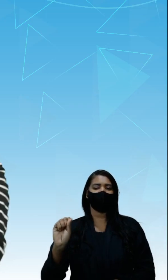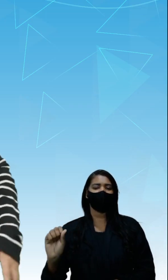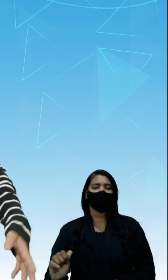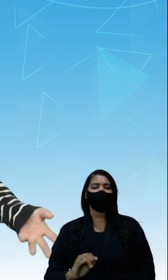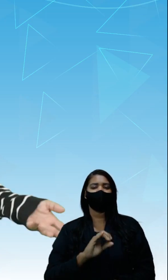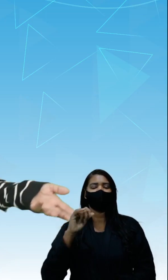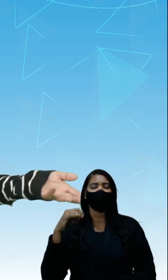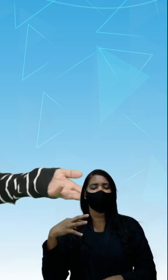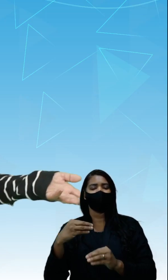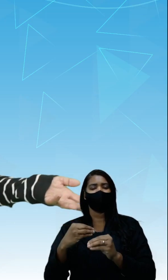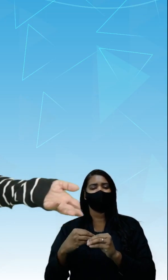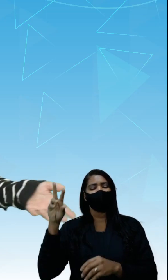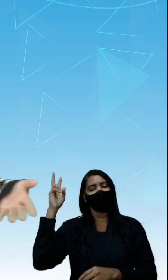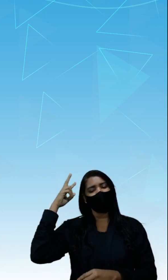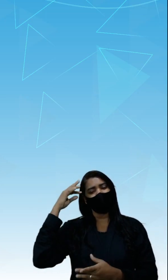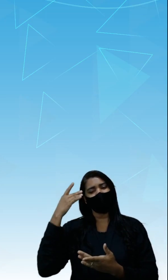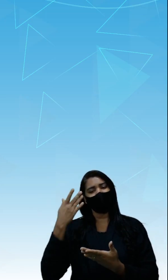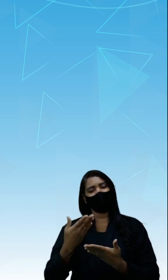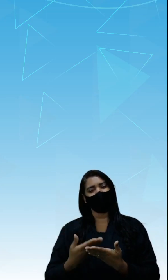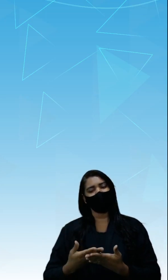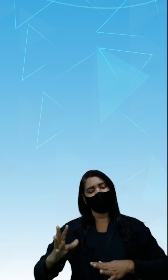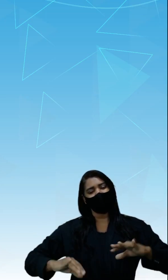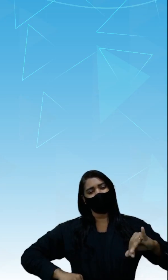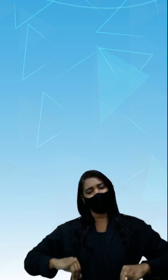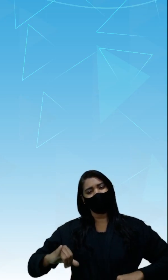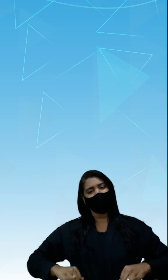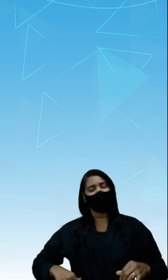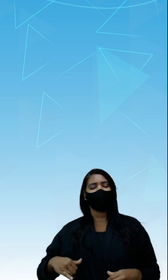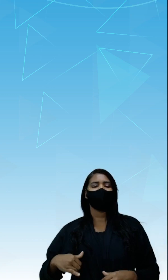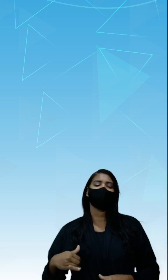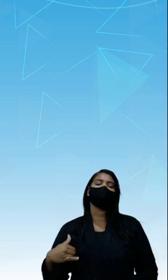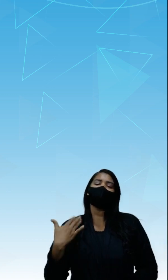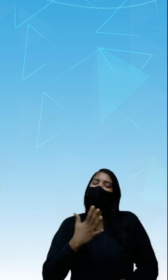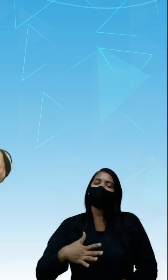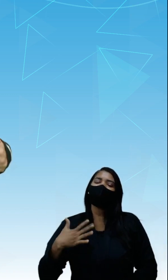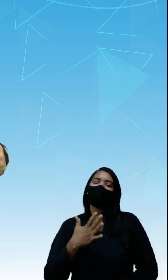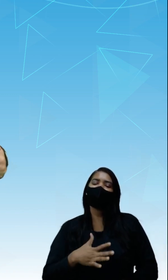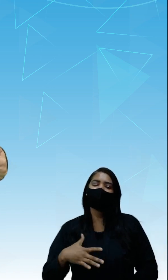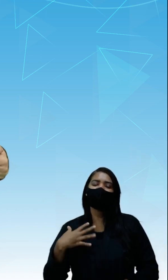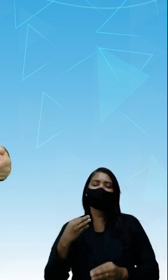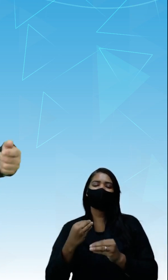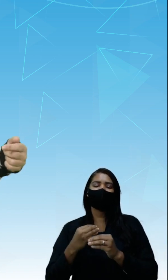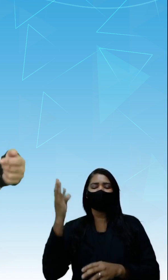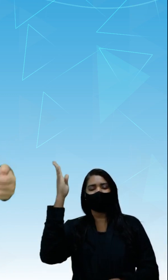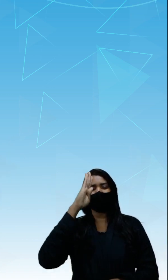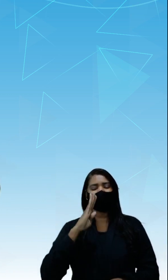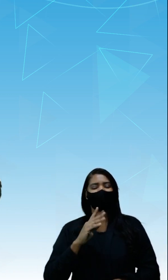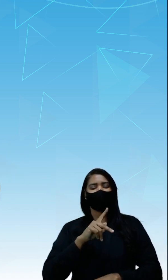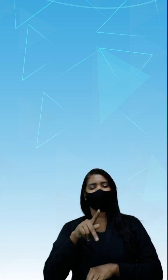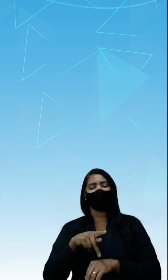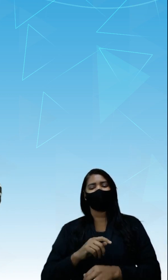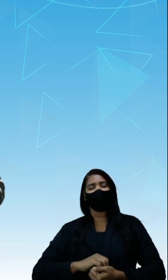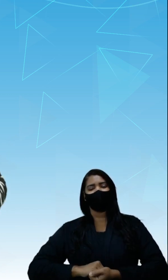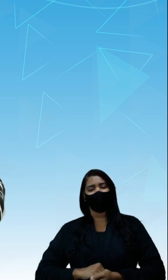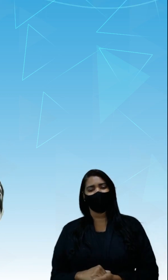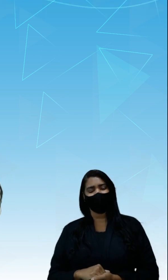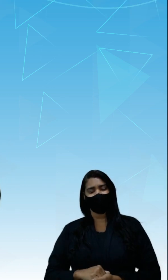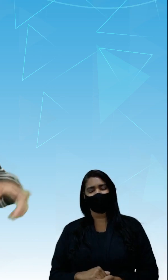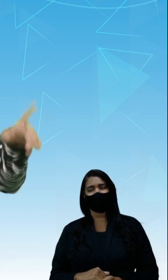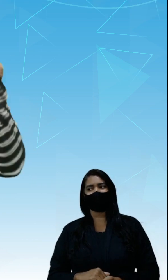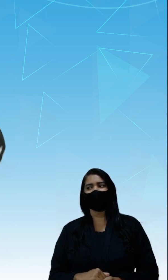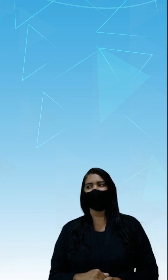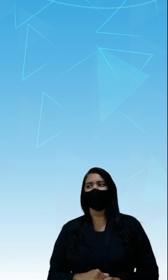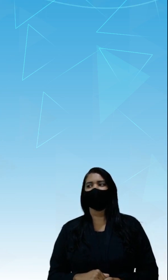longo da nossa belíssima história, sofrida e alegre ao mesmo tempo do nosso chamado Brasil. Ok, meus